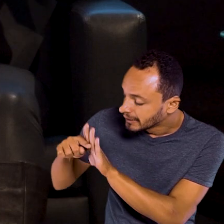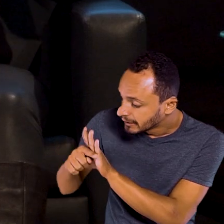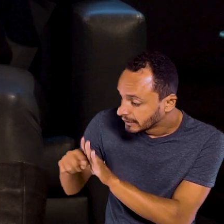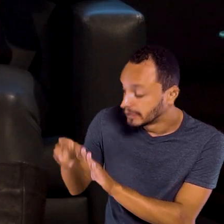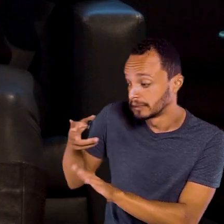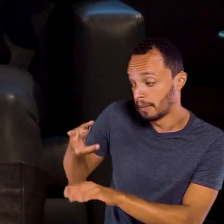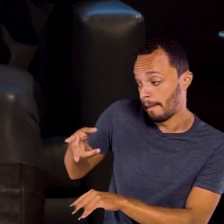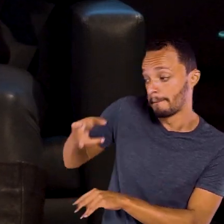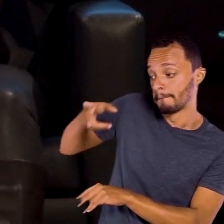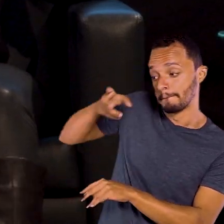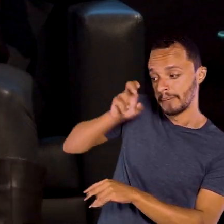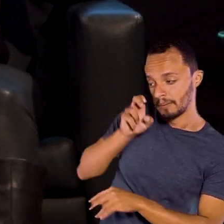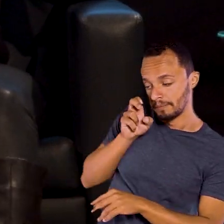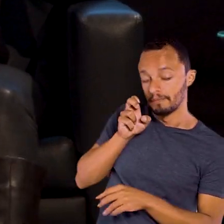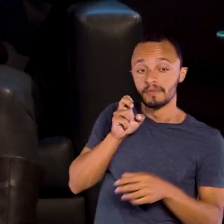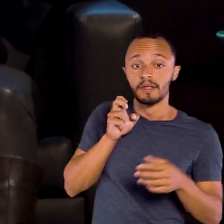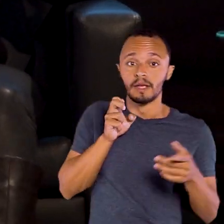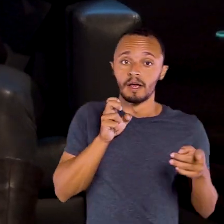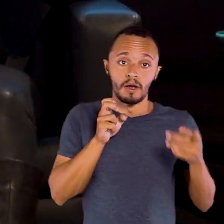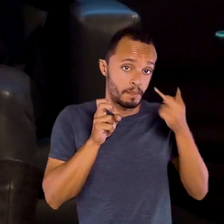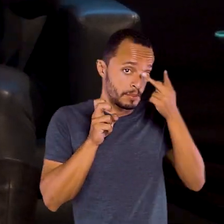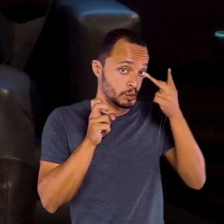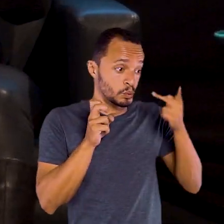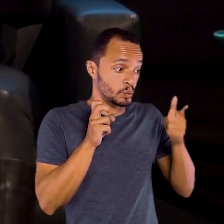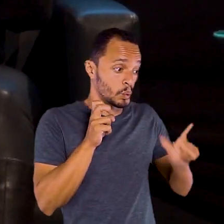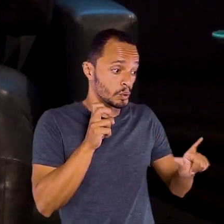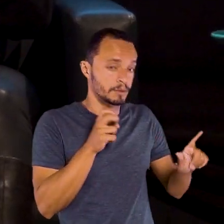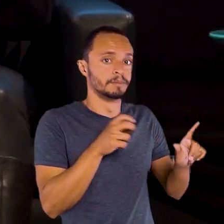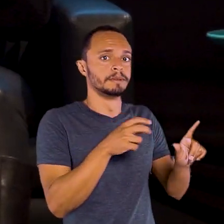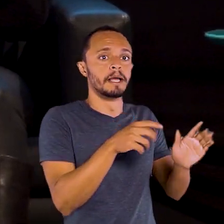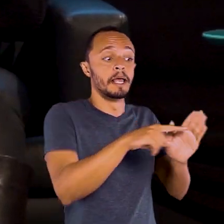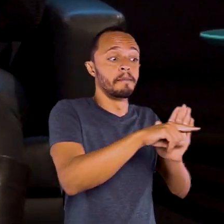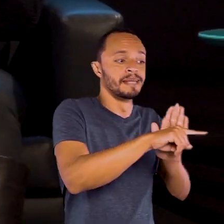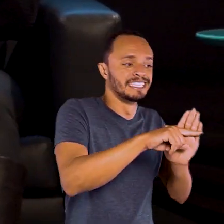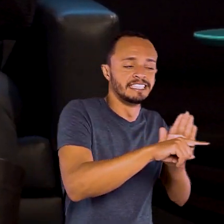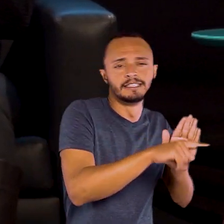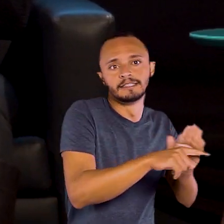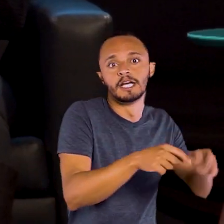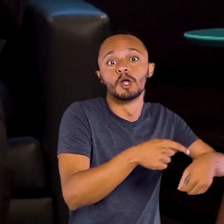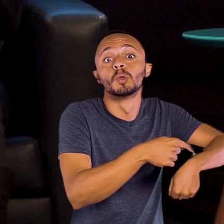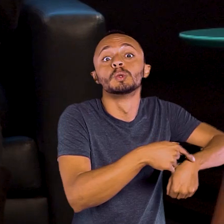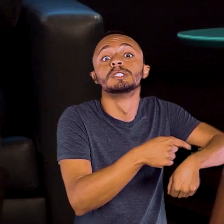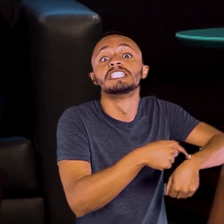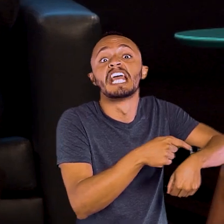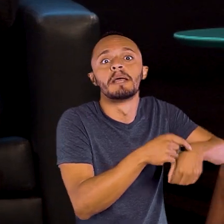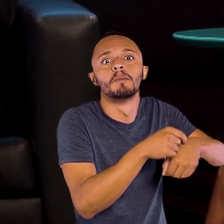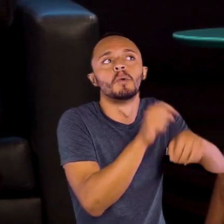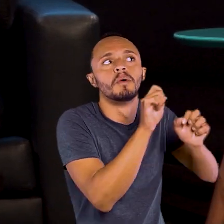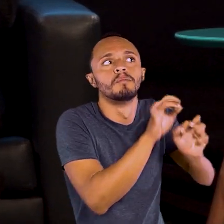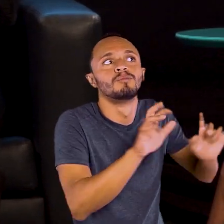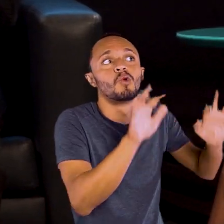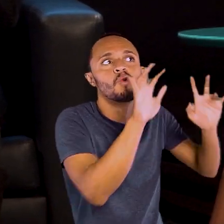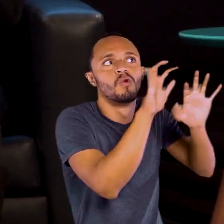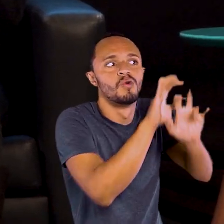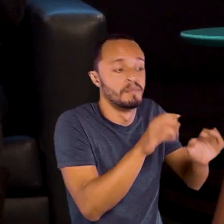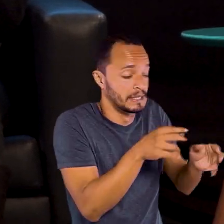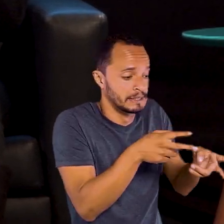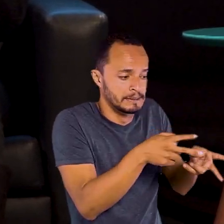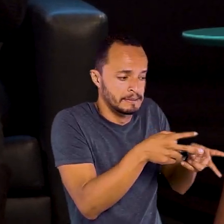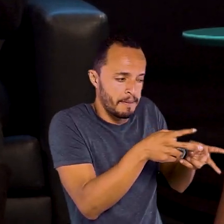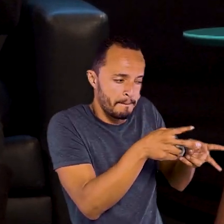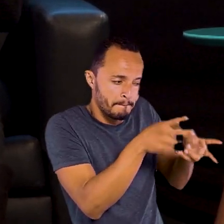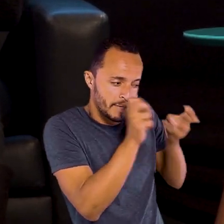do tempo o que realmente aconteceu, ou, pelo menos, chegar bem próximo do que realmente aconteceu. Então, eu